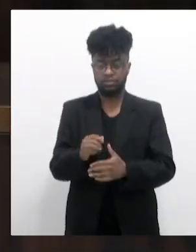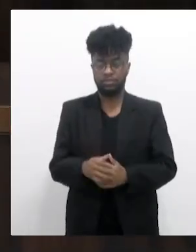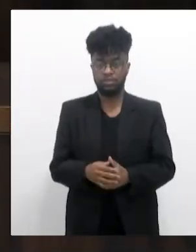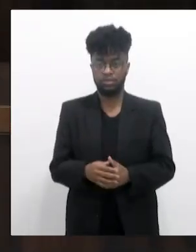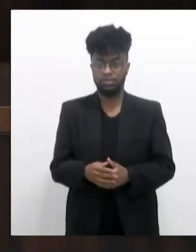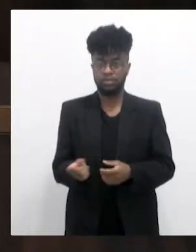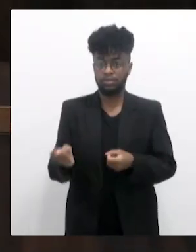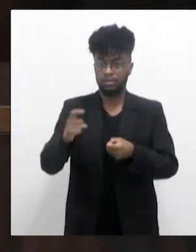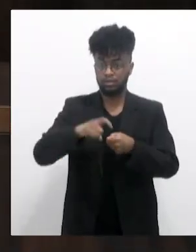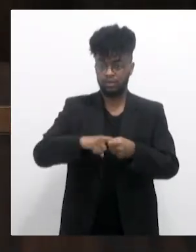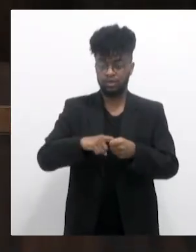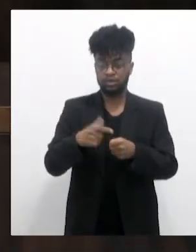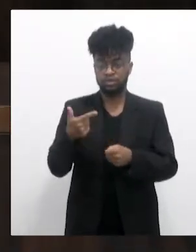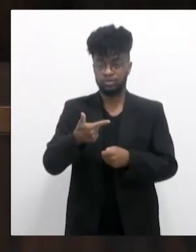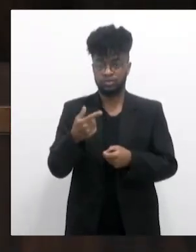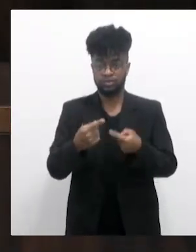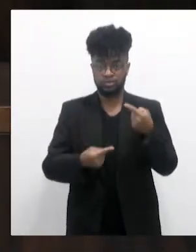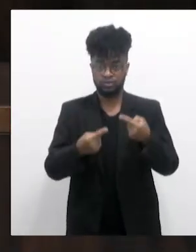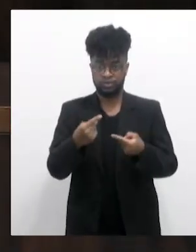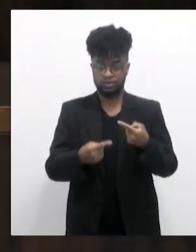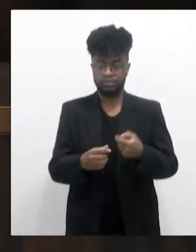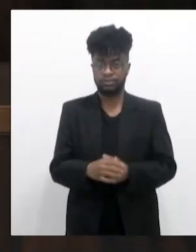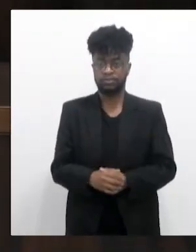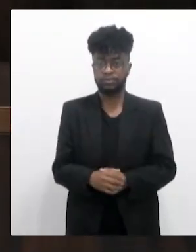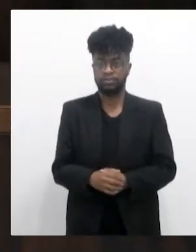vencido para a segunda discussão.